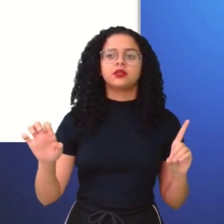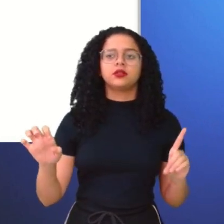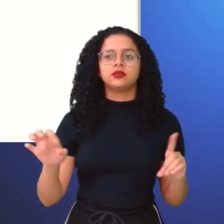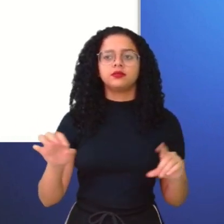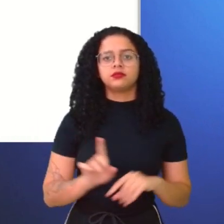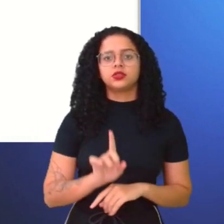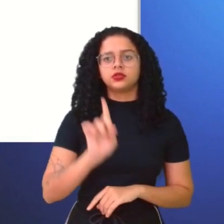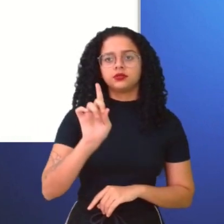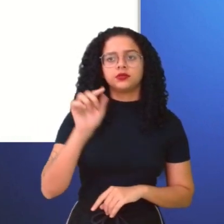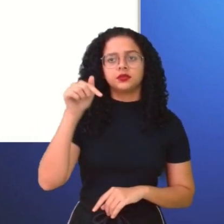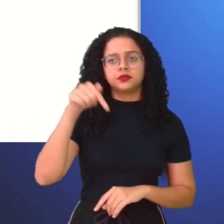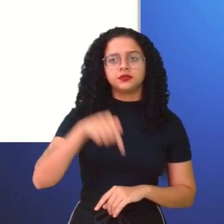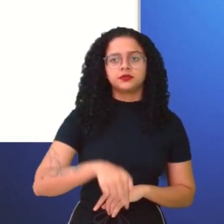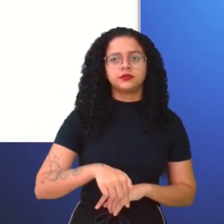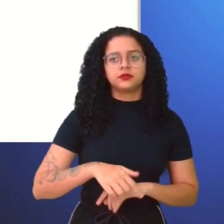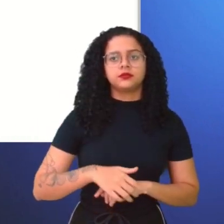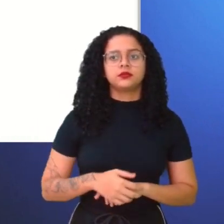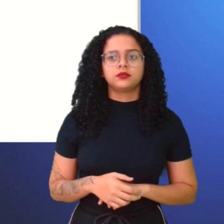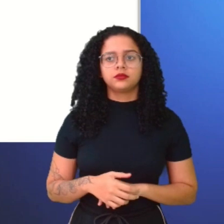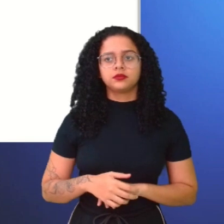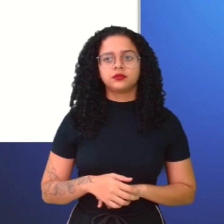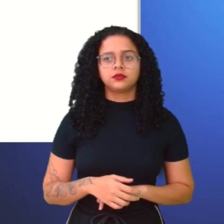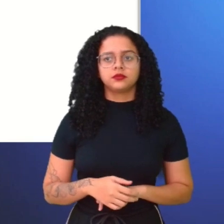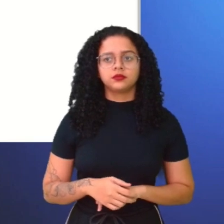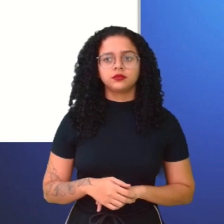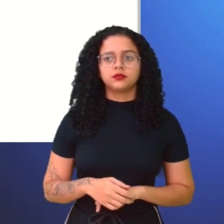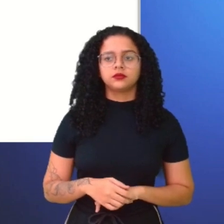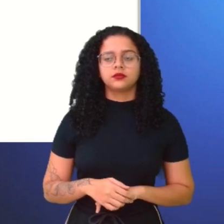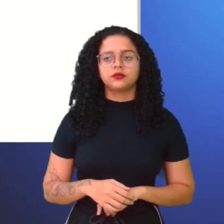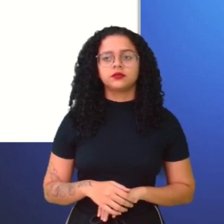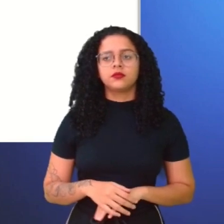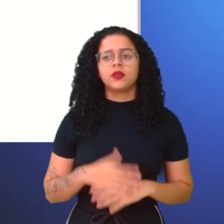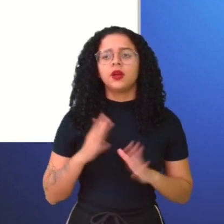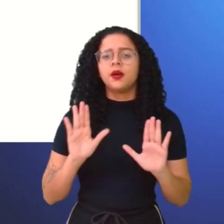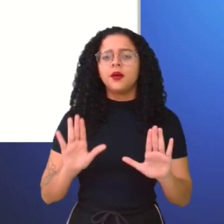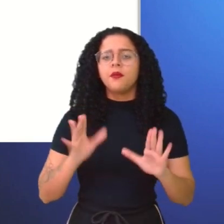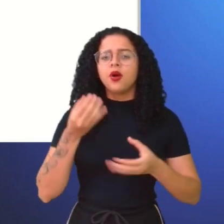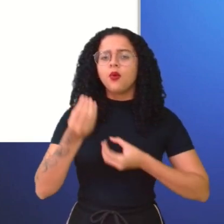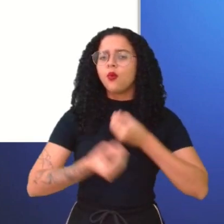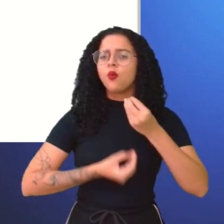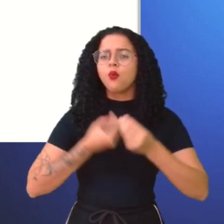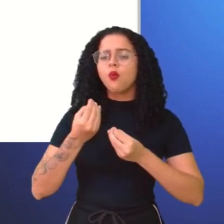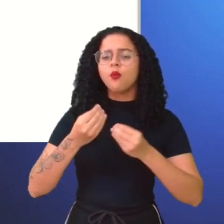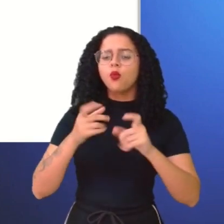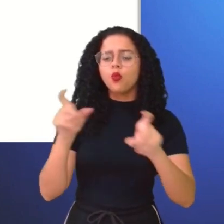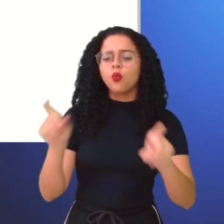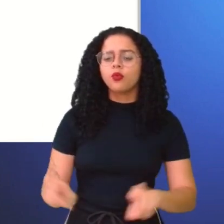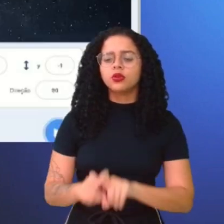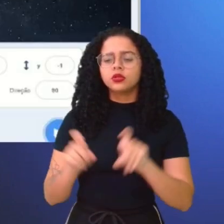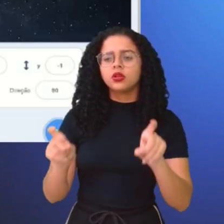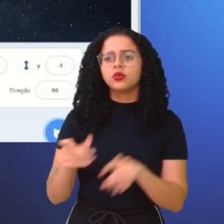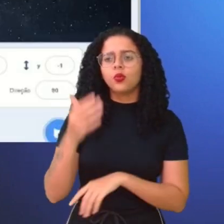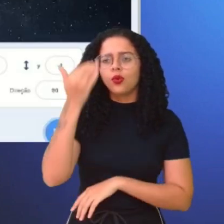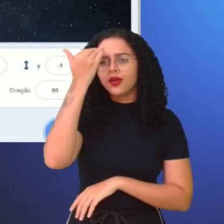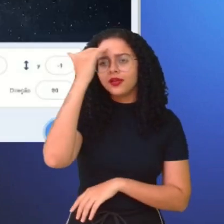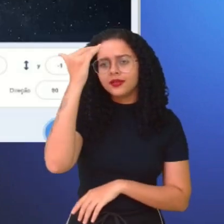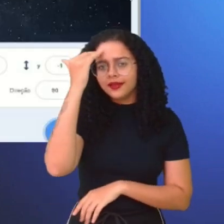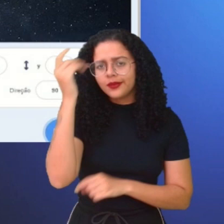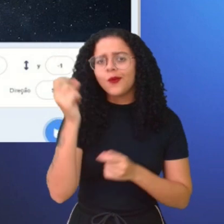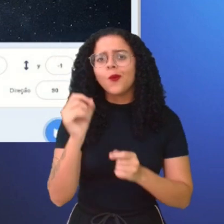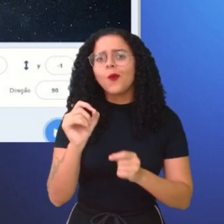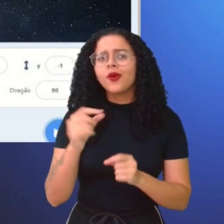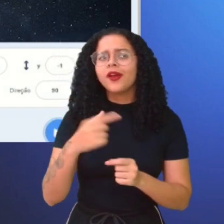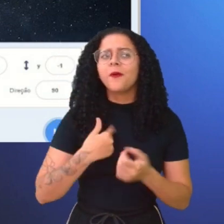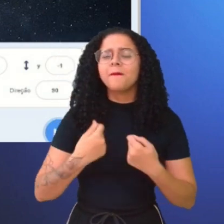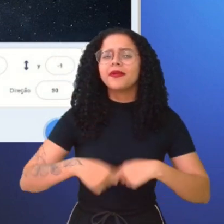a setinha para cima, a setinha para baixo. Mas como é que o computador compreendeu o que é que eu